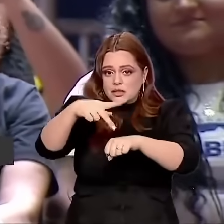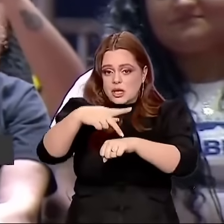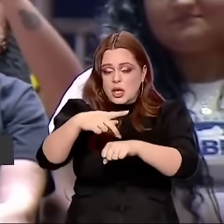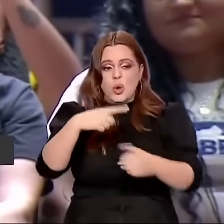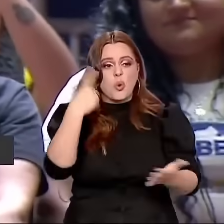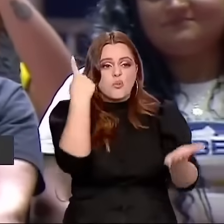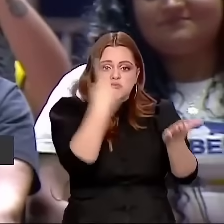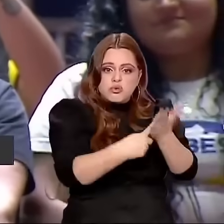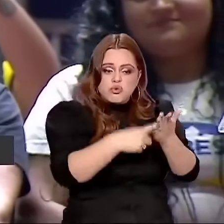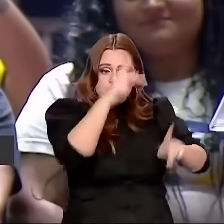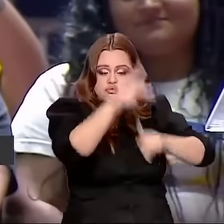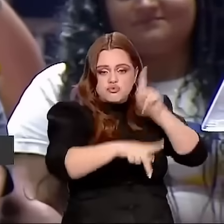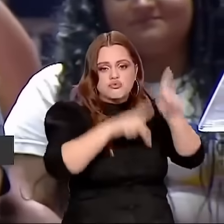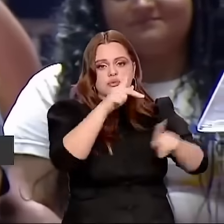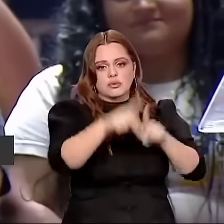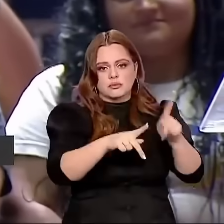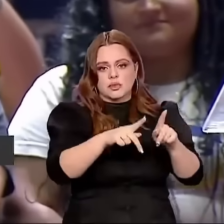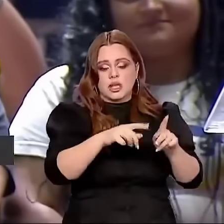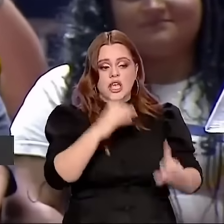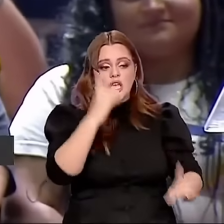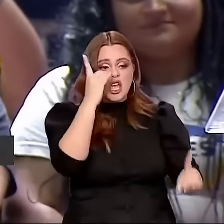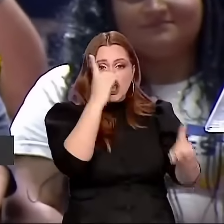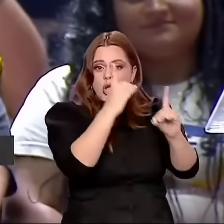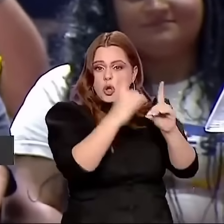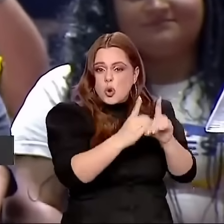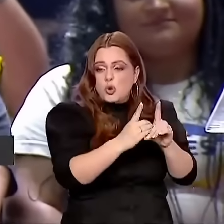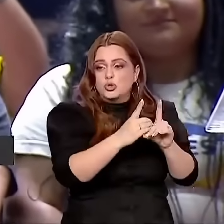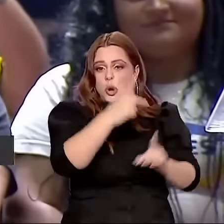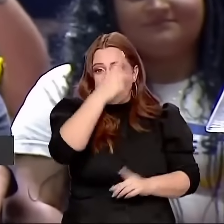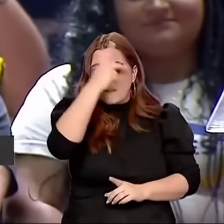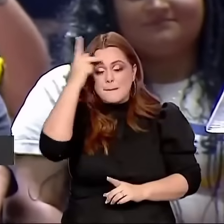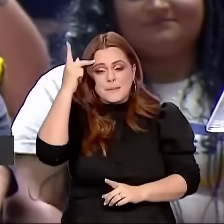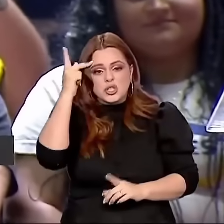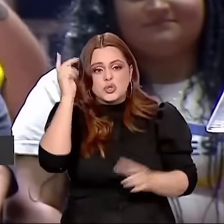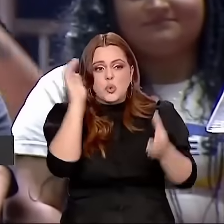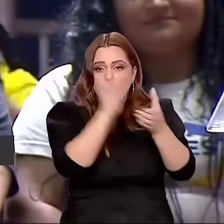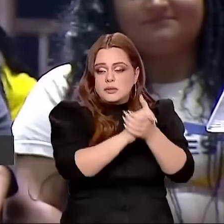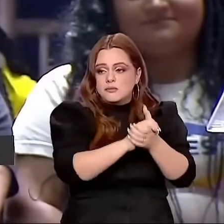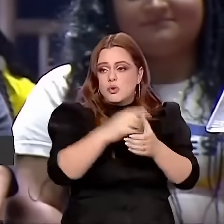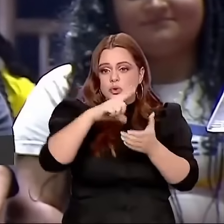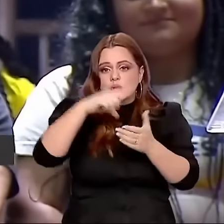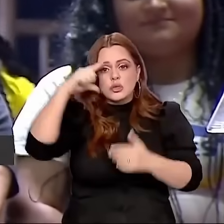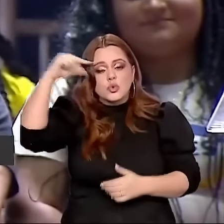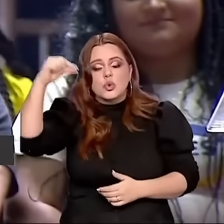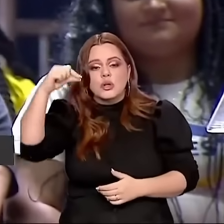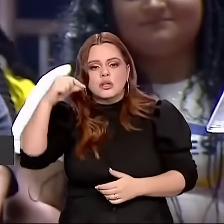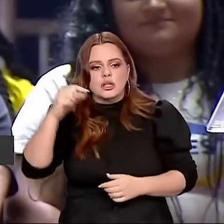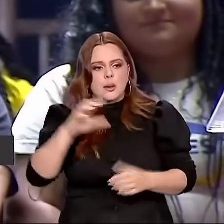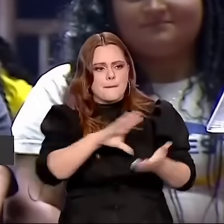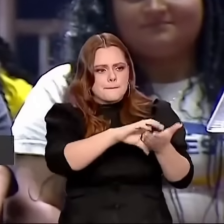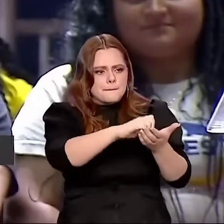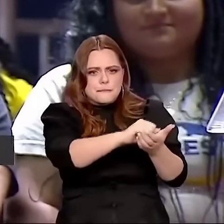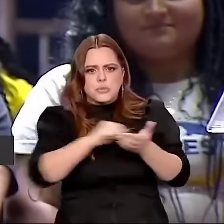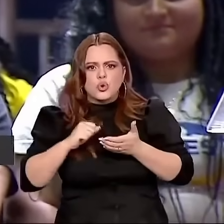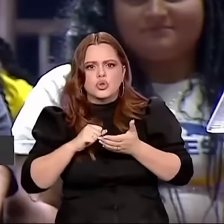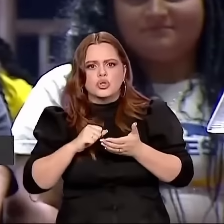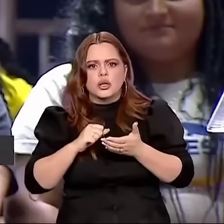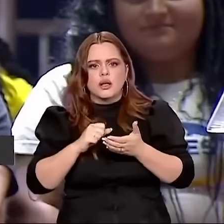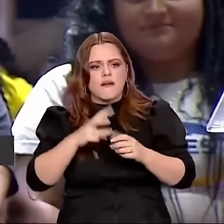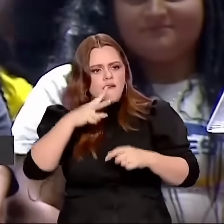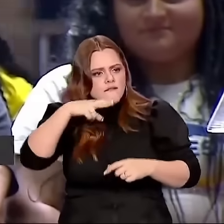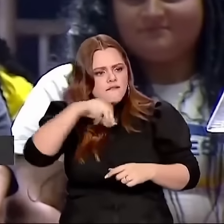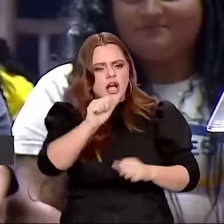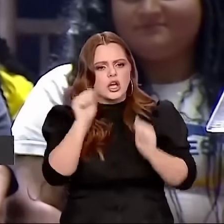povo, e quando a gente encontra uma companheira que não puxa a gente, mas fala vai, vai, porque a